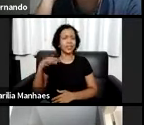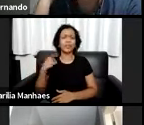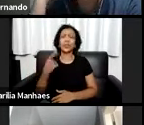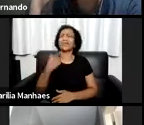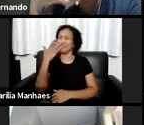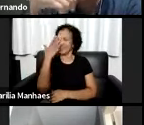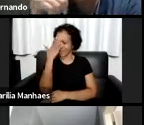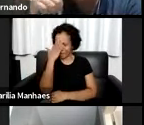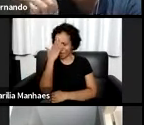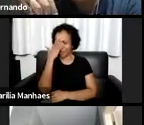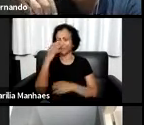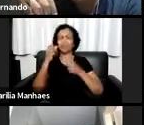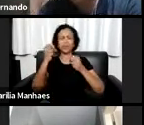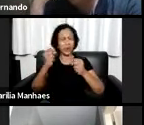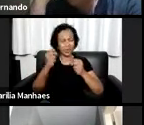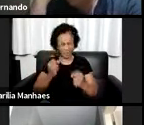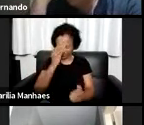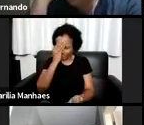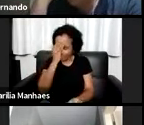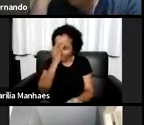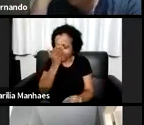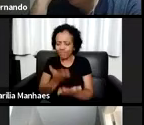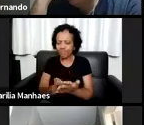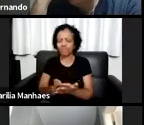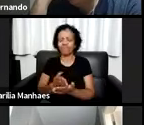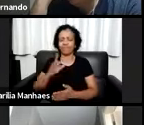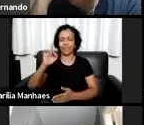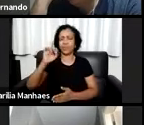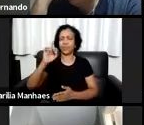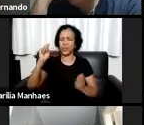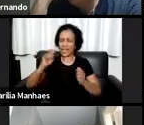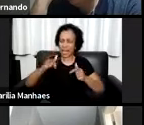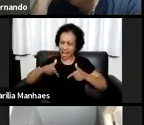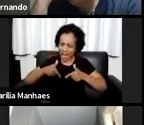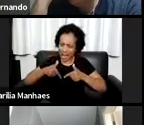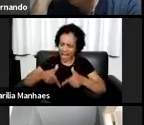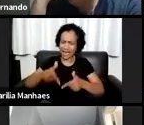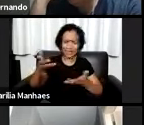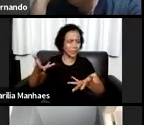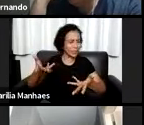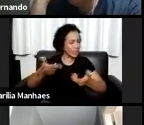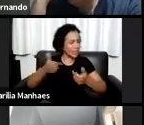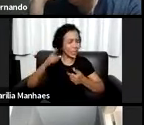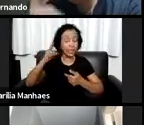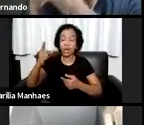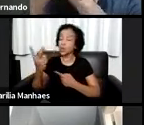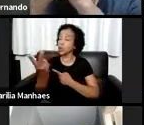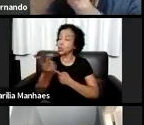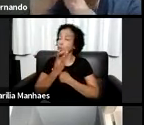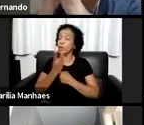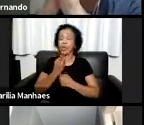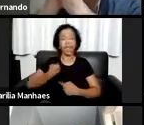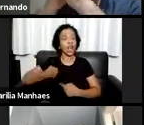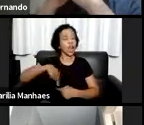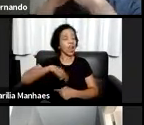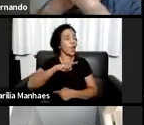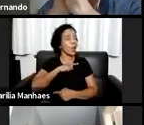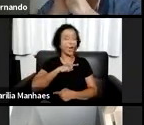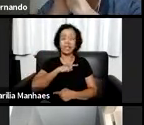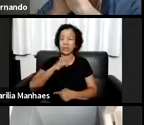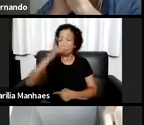podemos confiar no Senhor, que o Senhor age por nós, o Senhor é por nós, e se o Senhor é por nós, quem